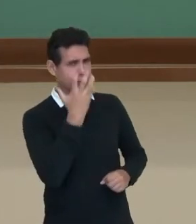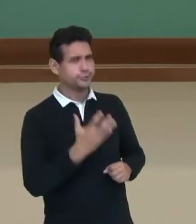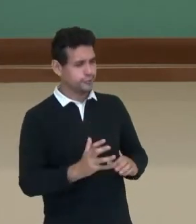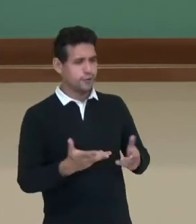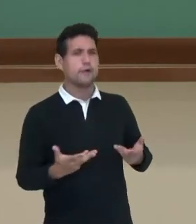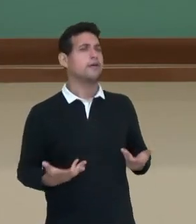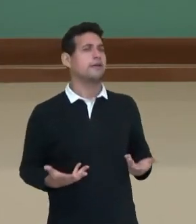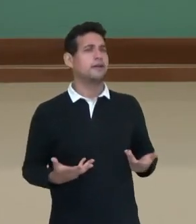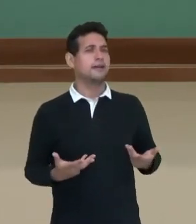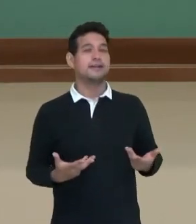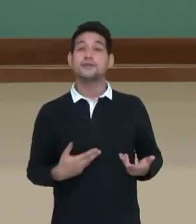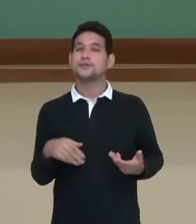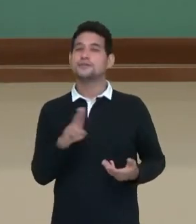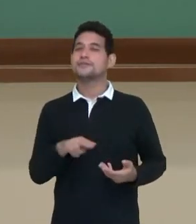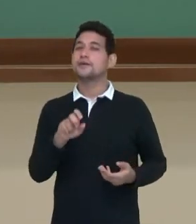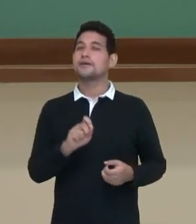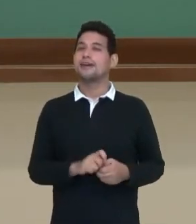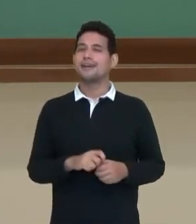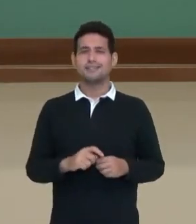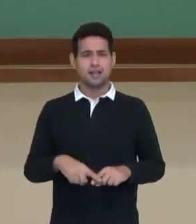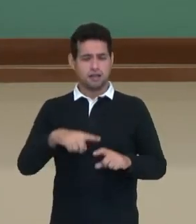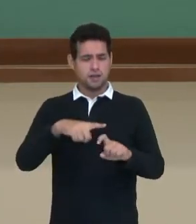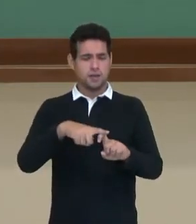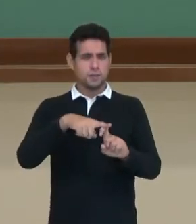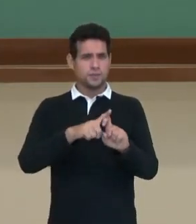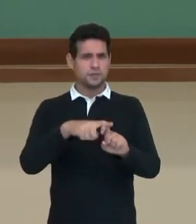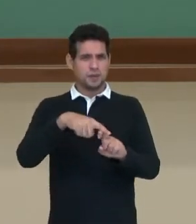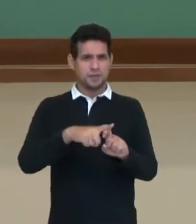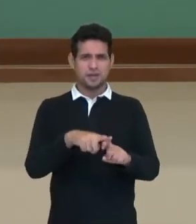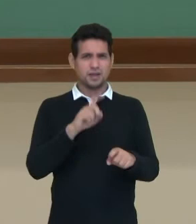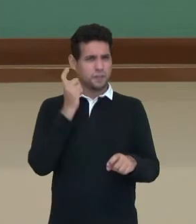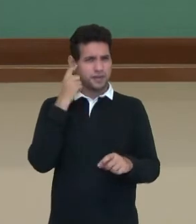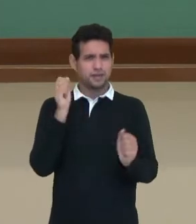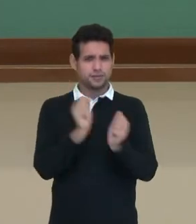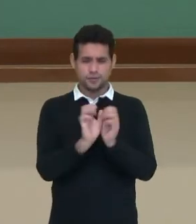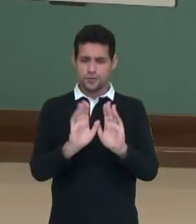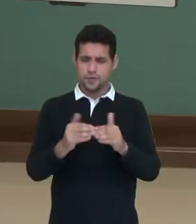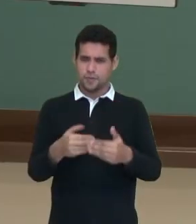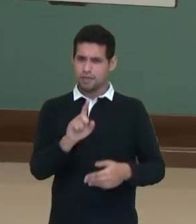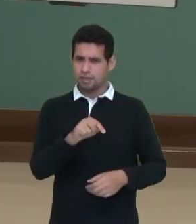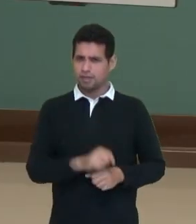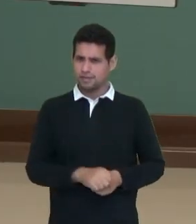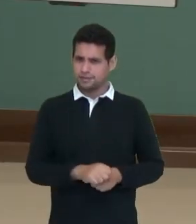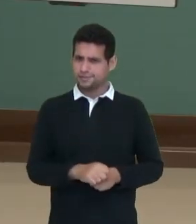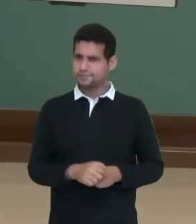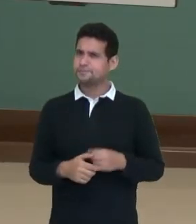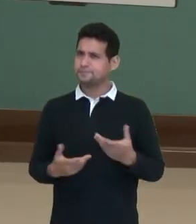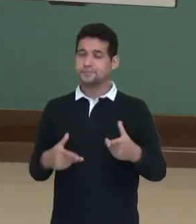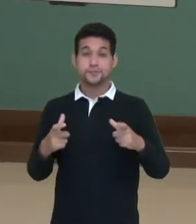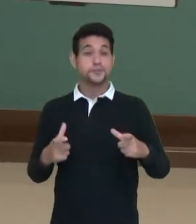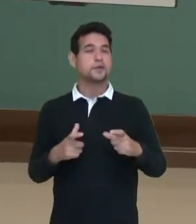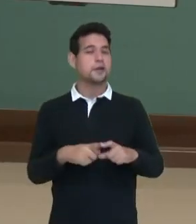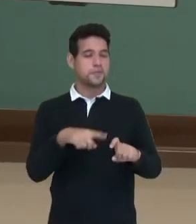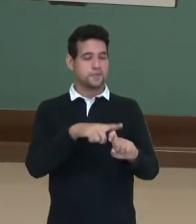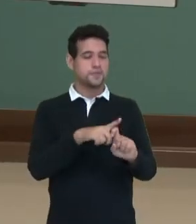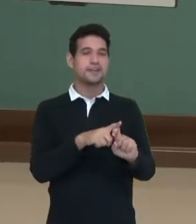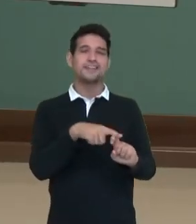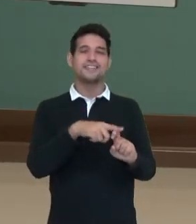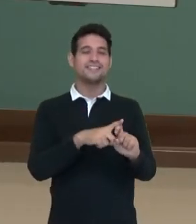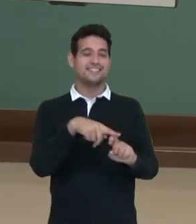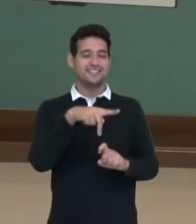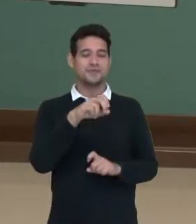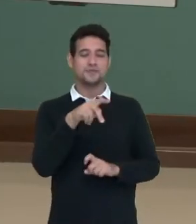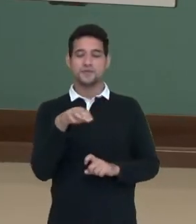estimação e colocar lá na sua gangorra para então refletir com a sua turma, né? sobre a posição do ponto de apoio da alavanca,